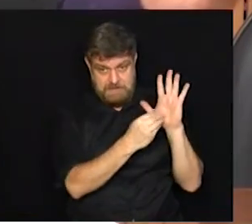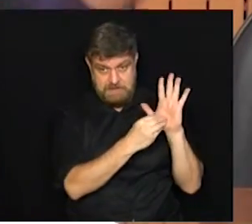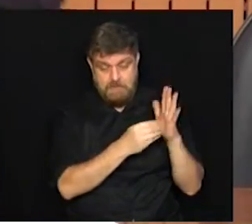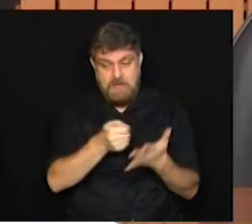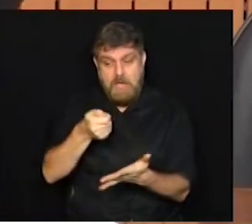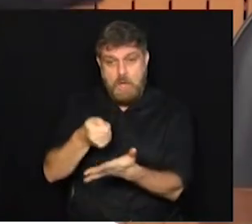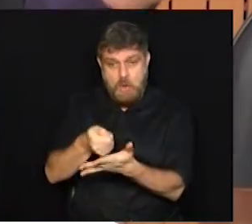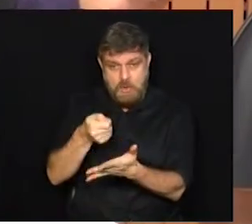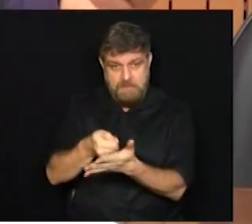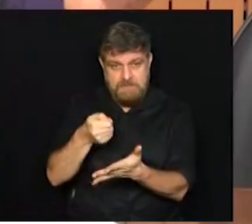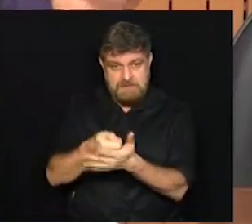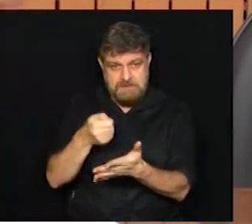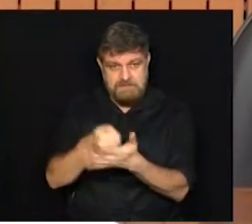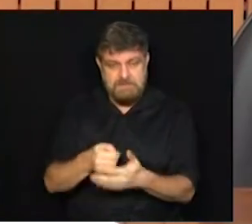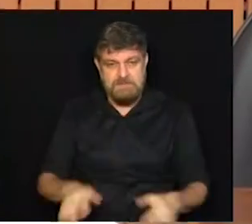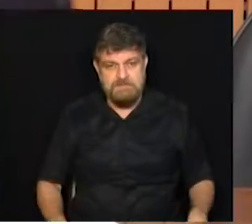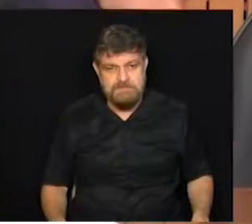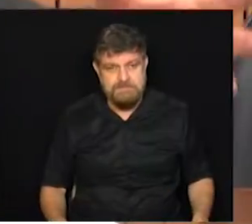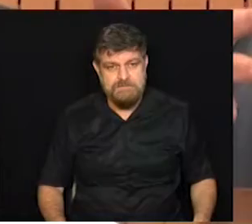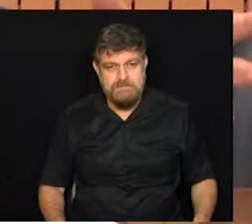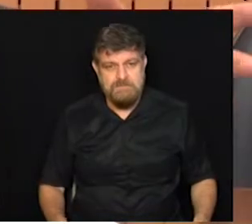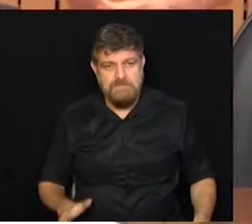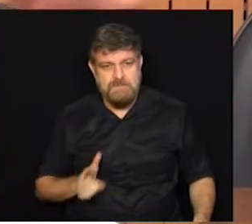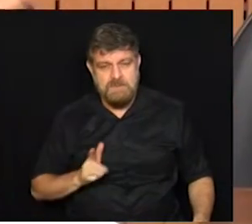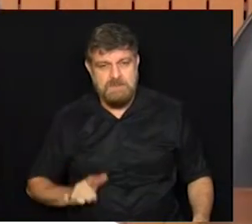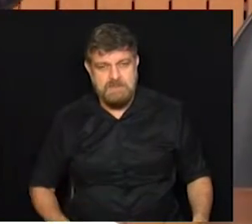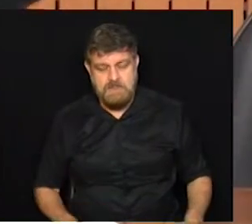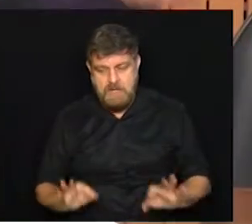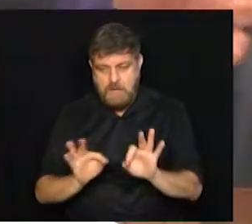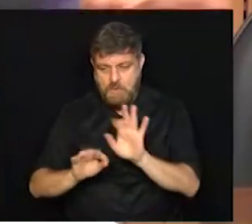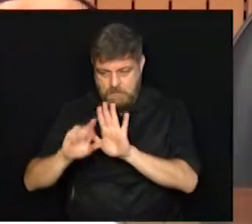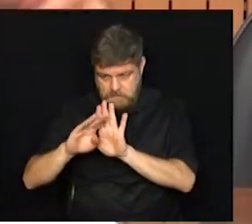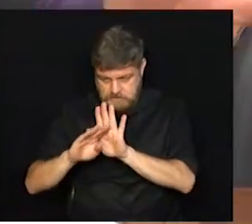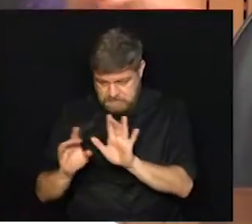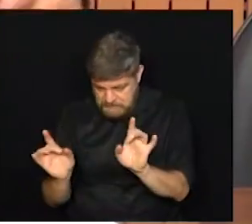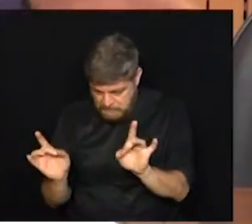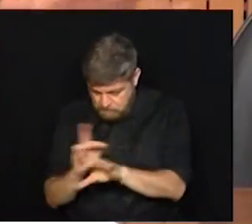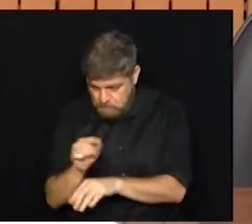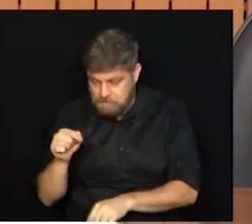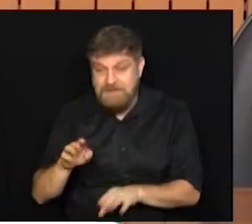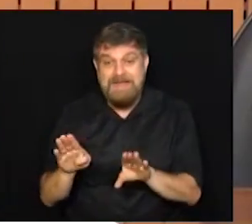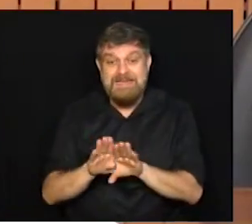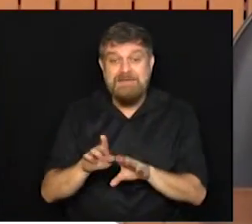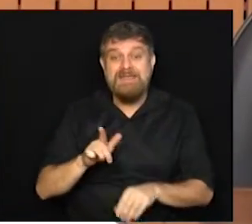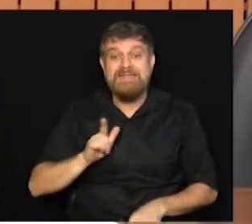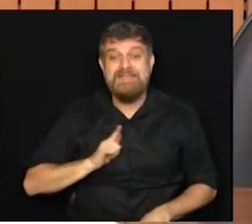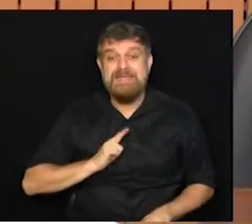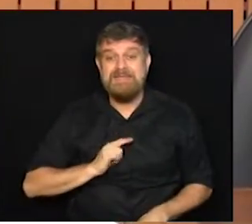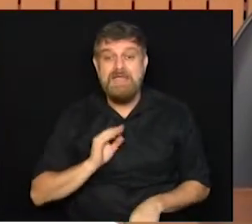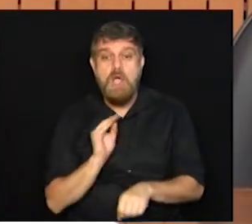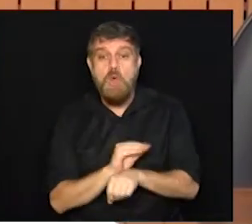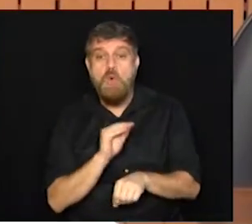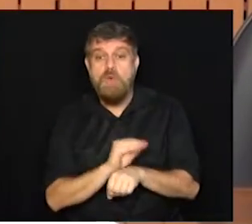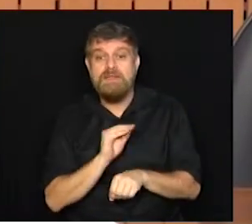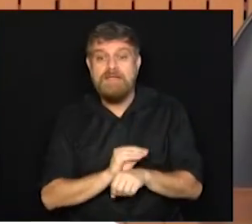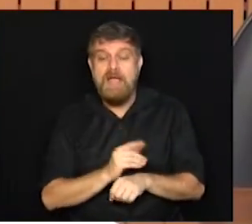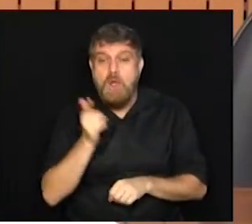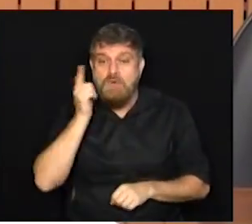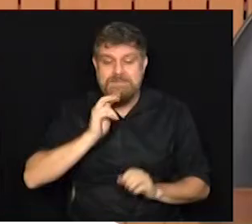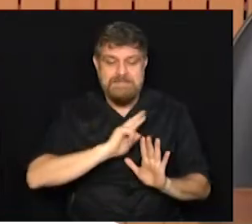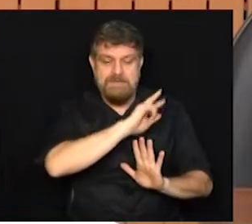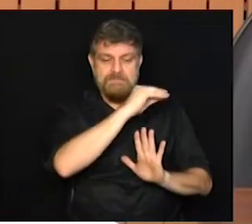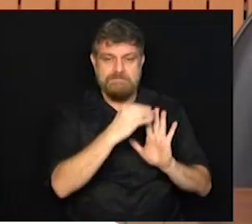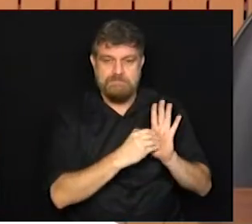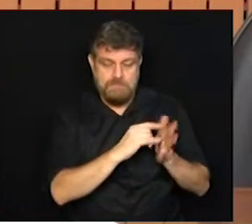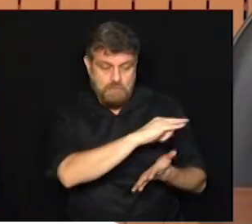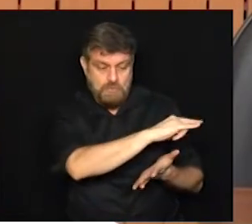do terceiro, no caso de ele dá o projeto, mas ele também tem que cuidar do licenciamento.